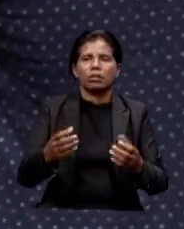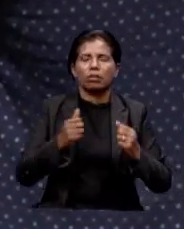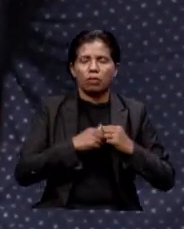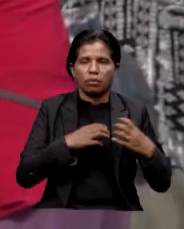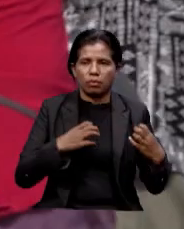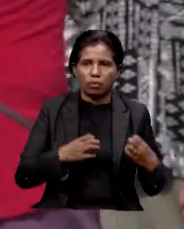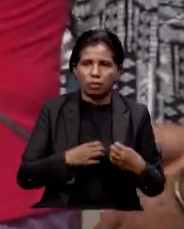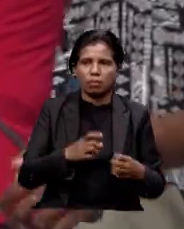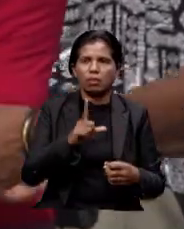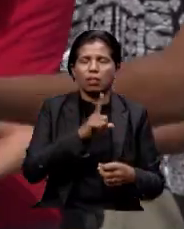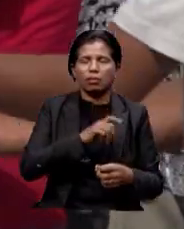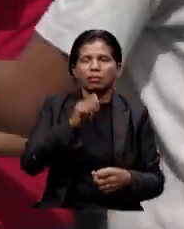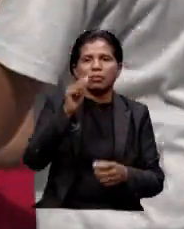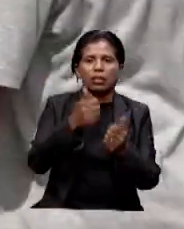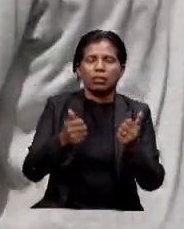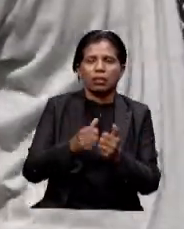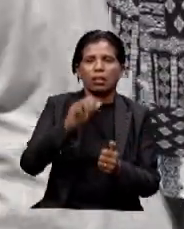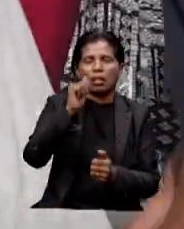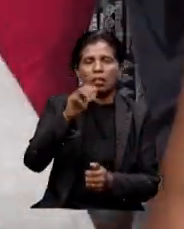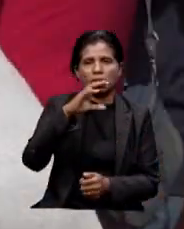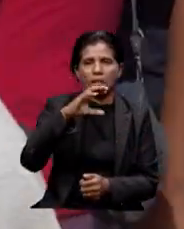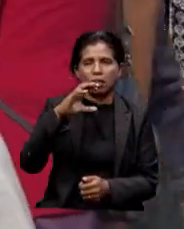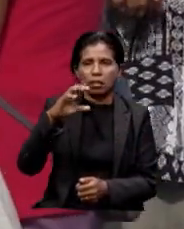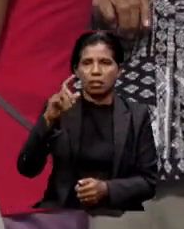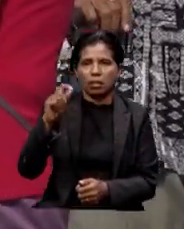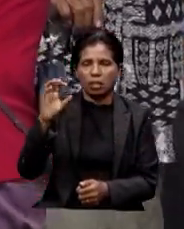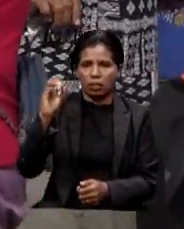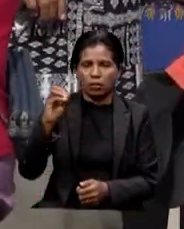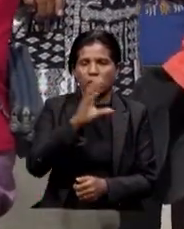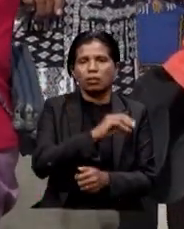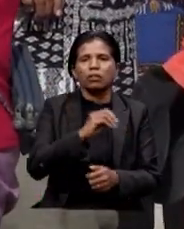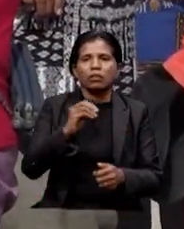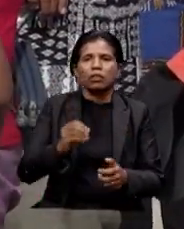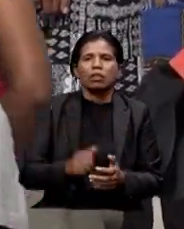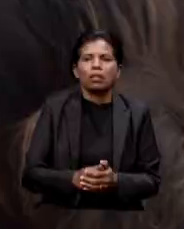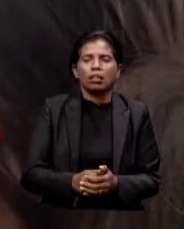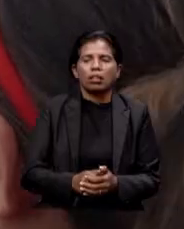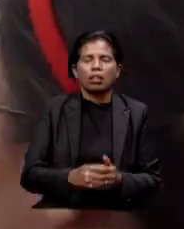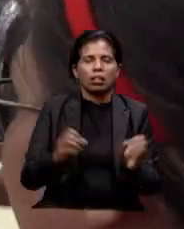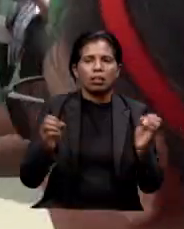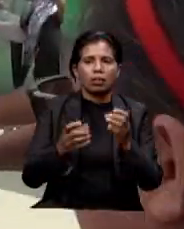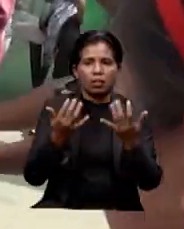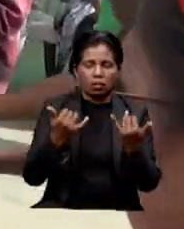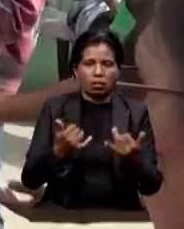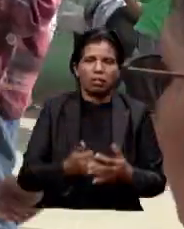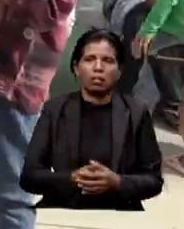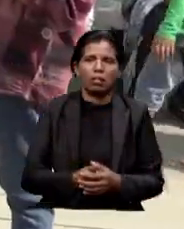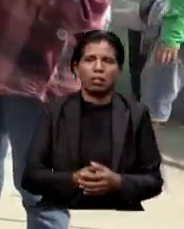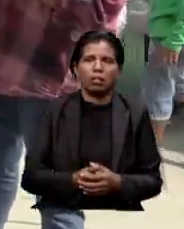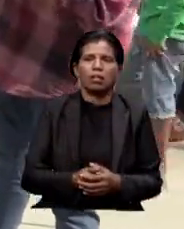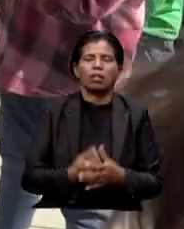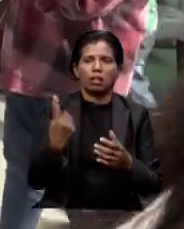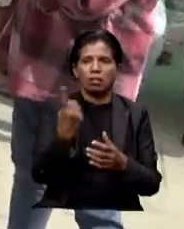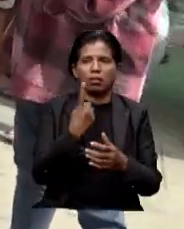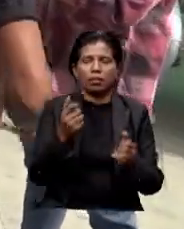ba Associação Comercial Comunidade Chinesa Timor-Oang. Nebe que laos dit agora, abut metin